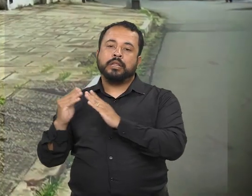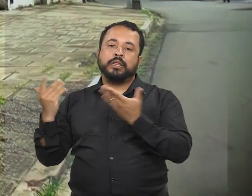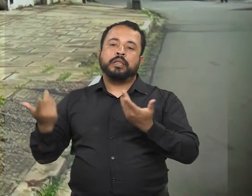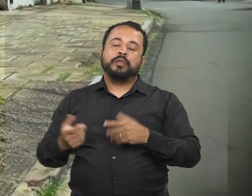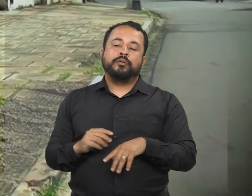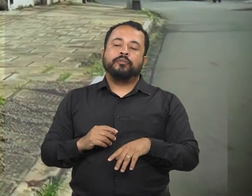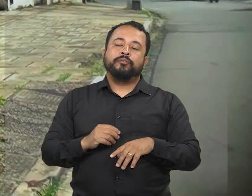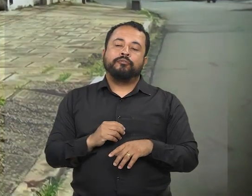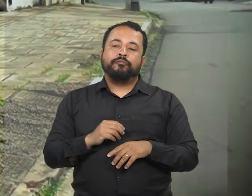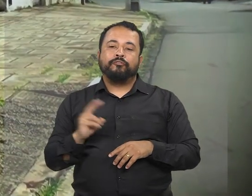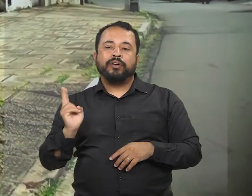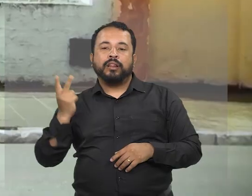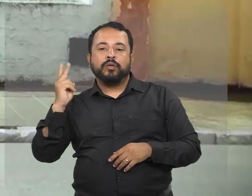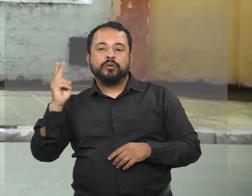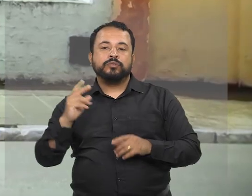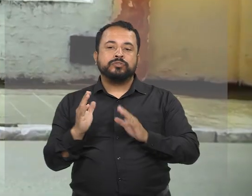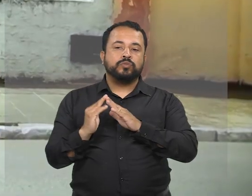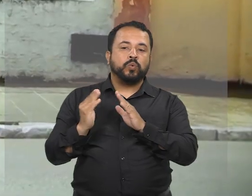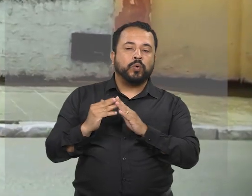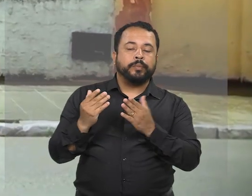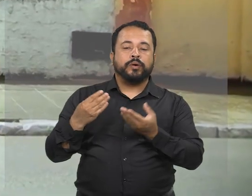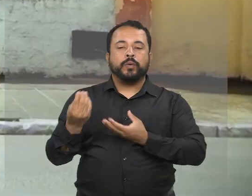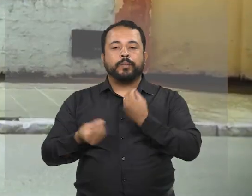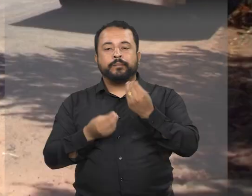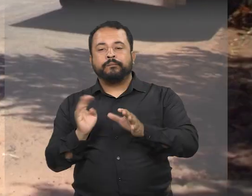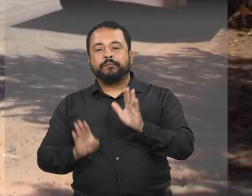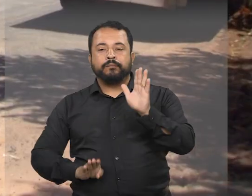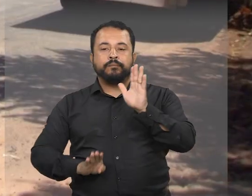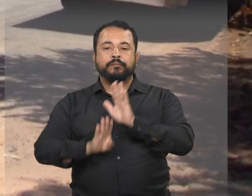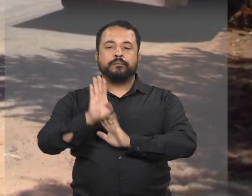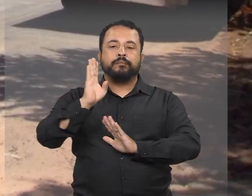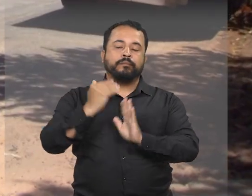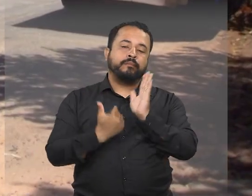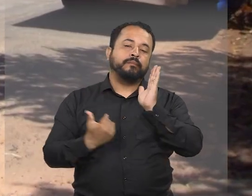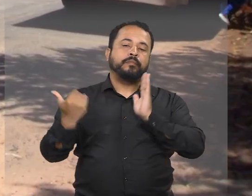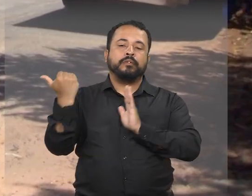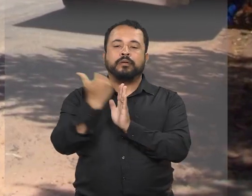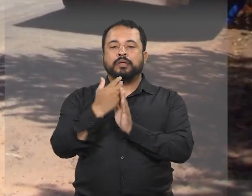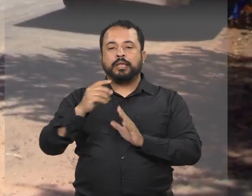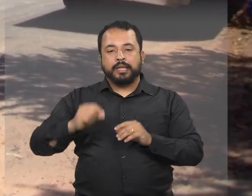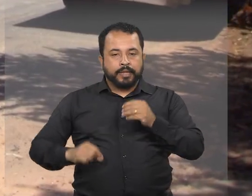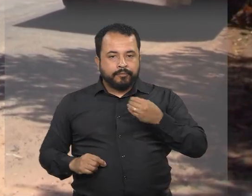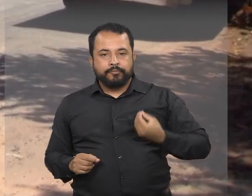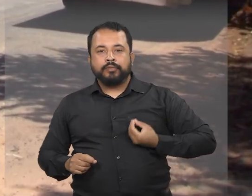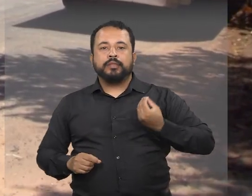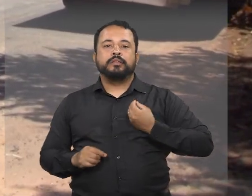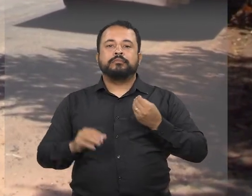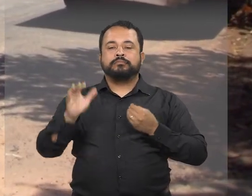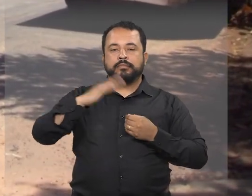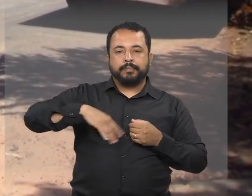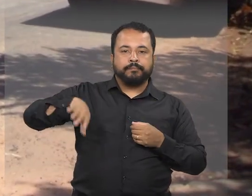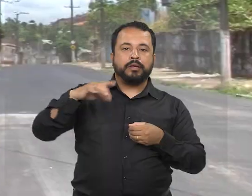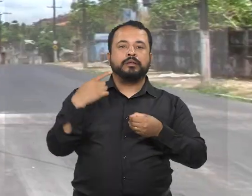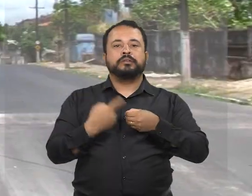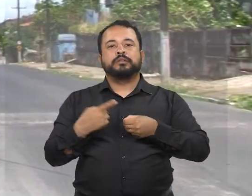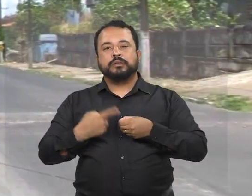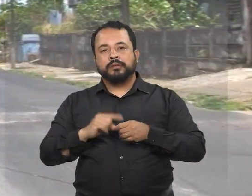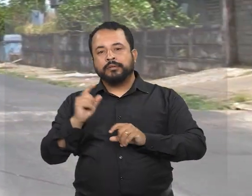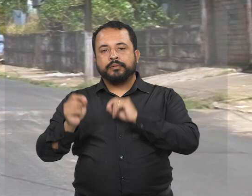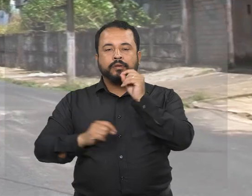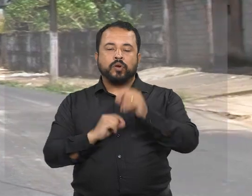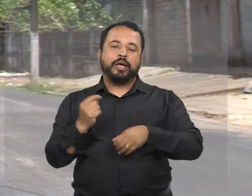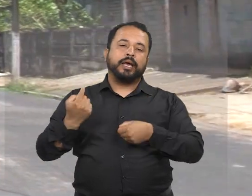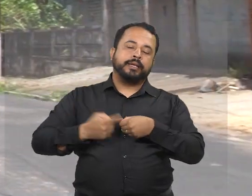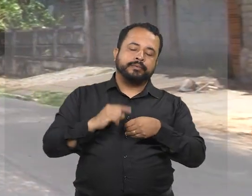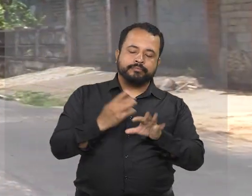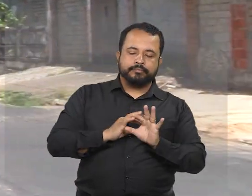subiu bastante o valor de compra, venda e locação. E a maioria das pessoas que moravam e trabalhavam na região foi para áreas